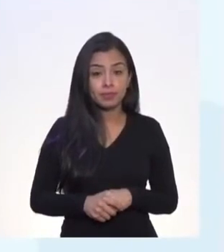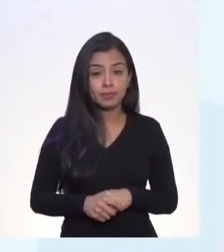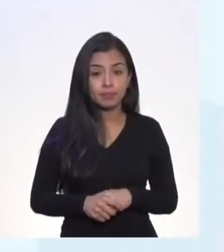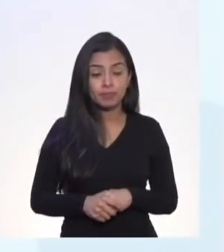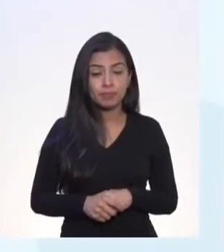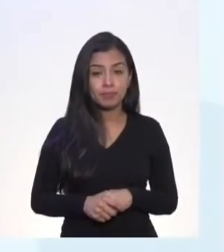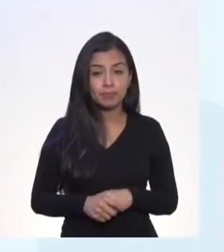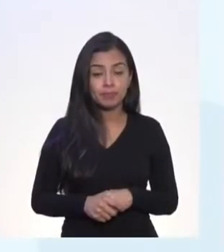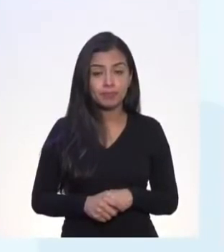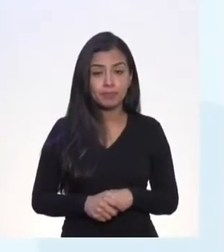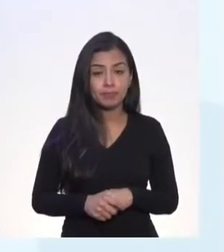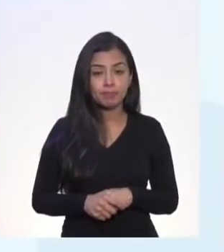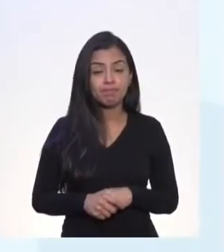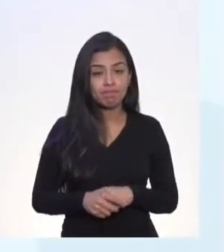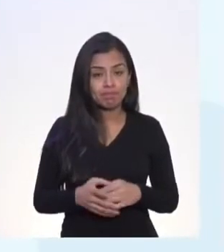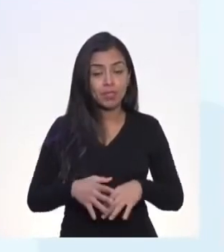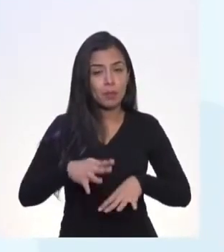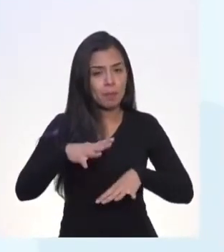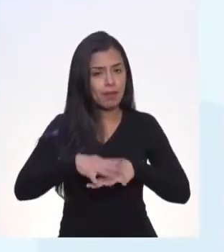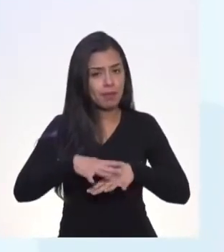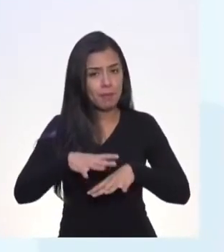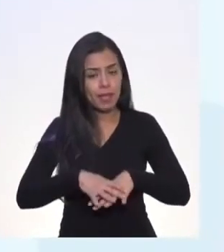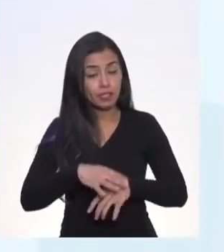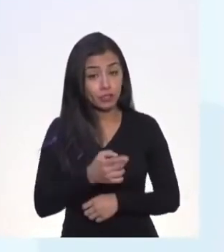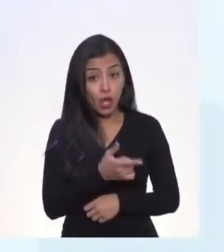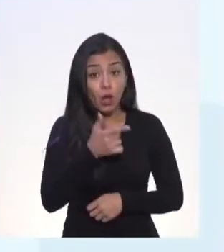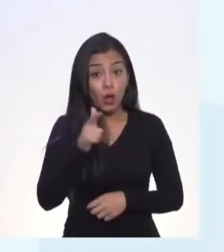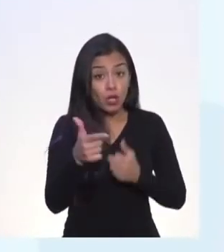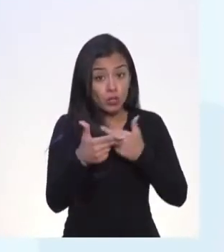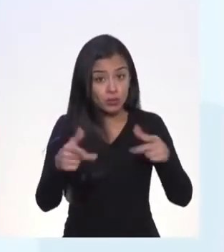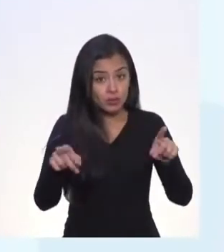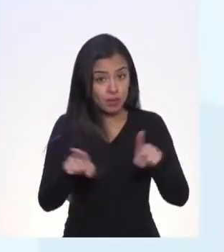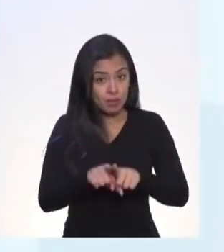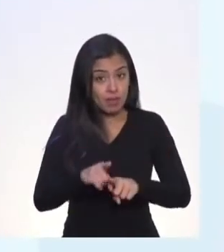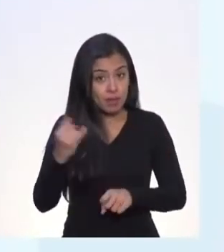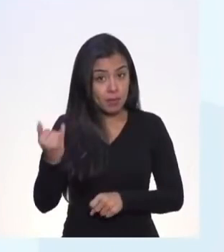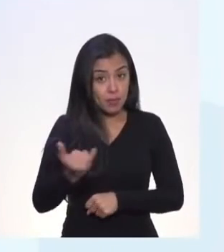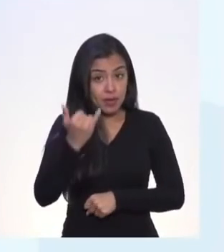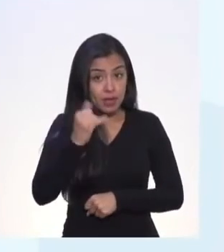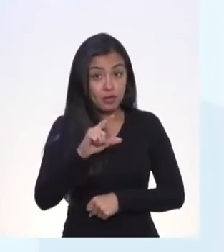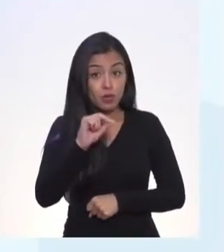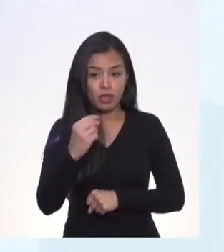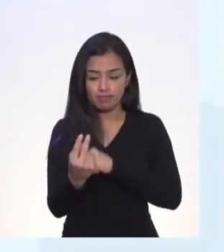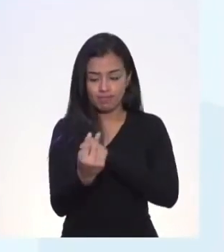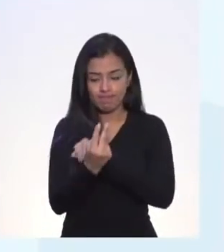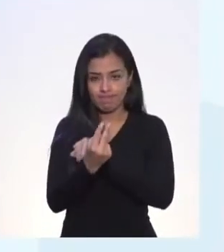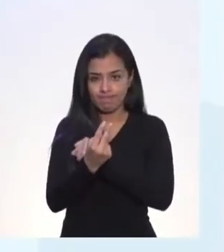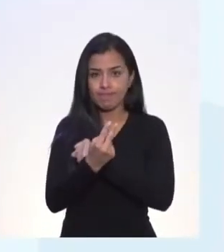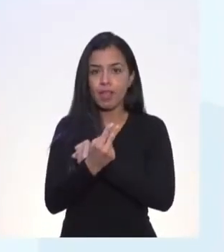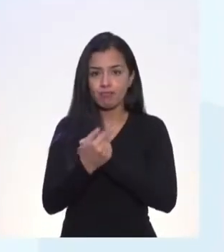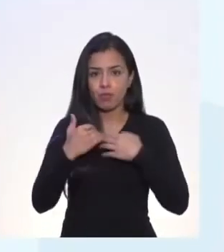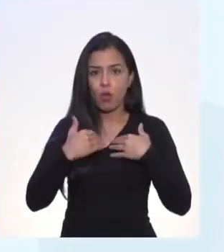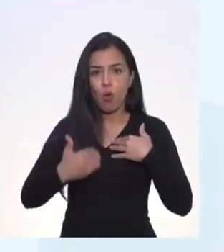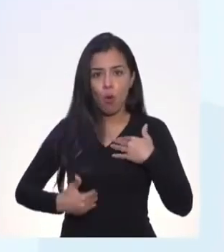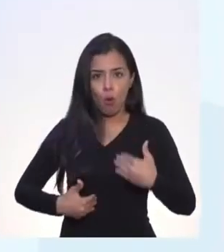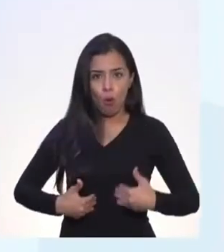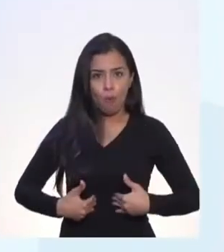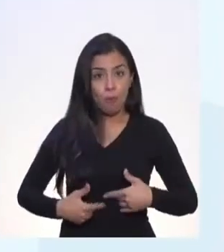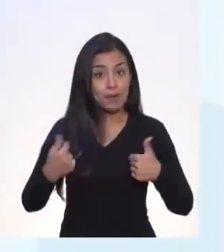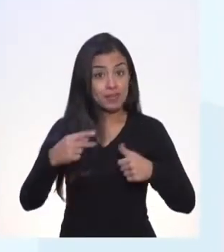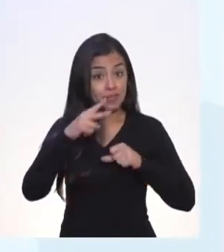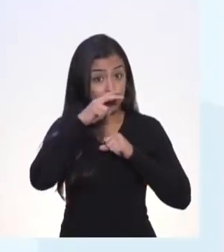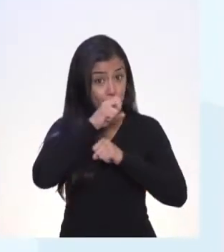Vamos lá. Matemática. Outra coisa importante é cuidar do corpo. Astronautas precisam ser